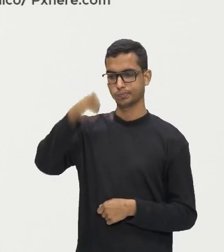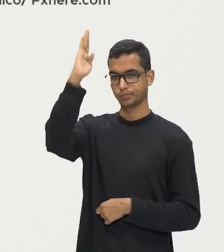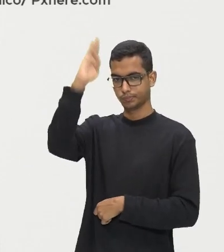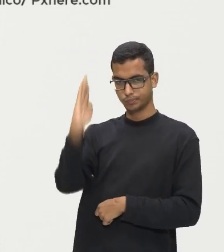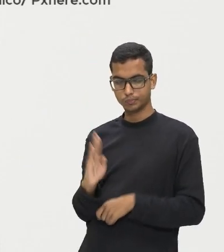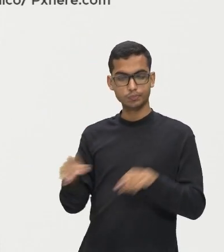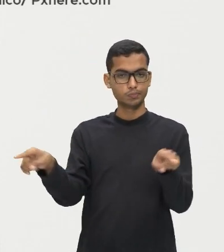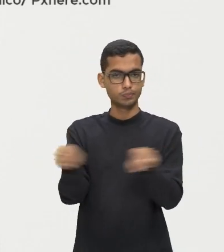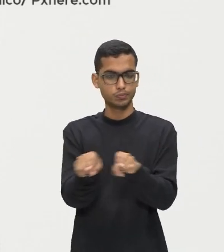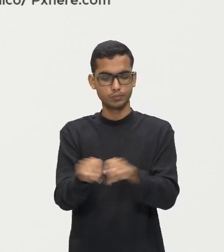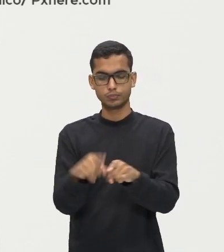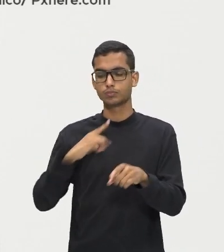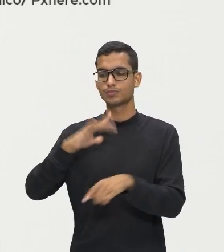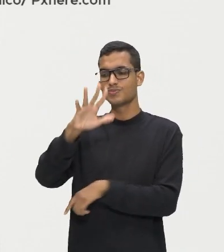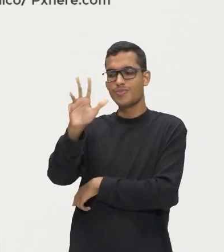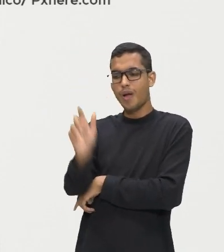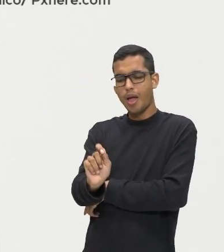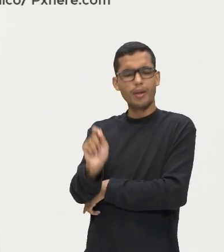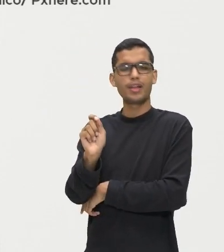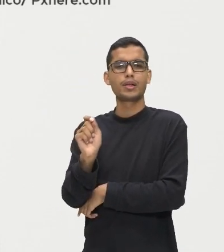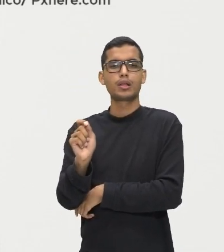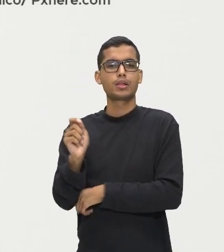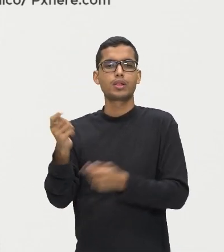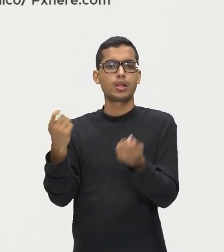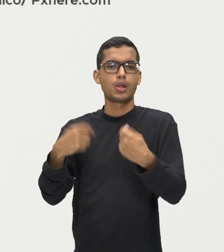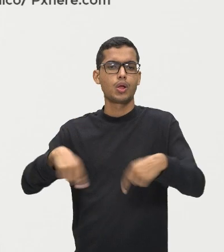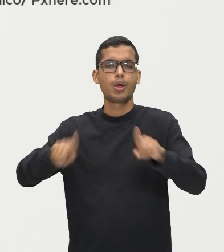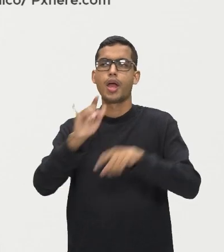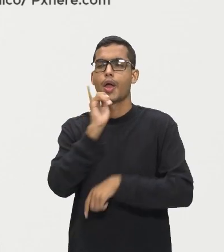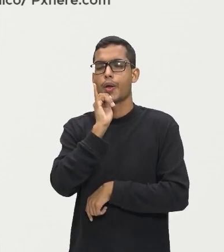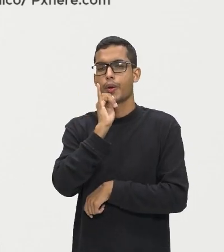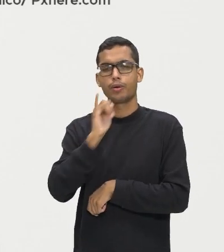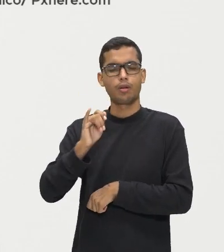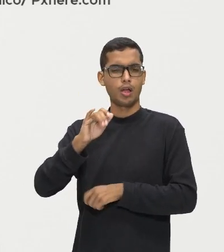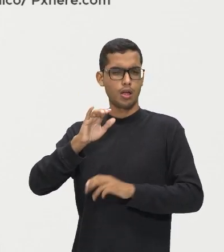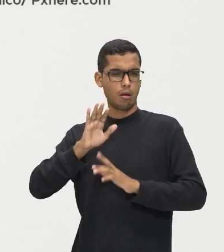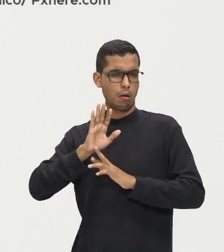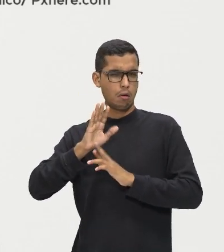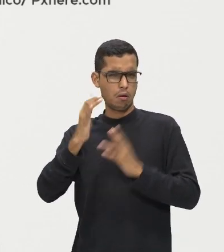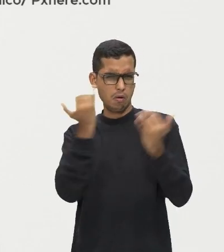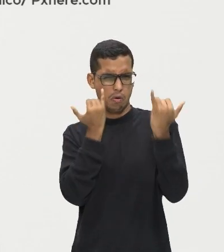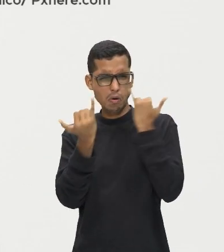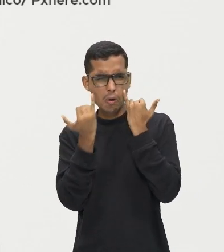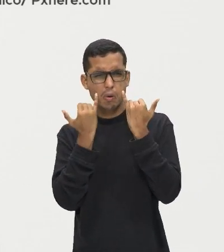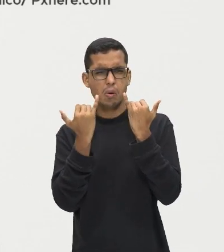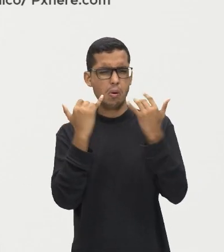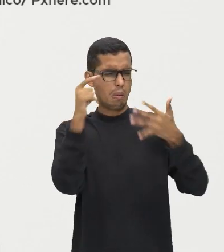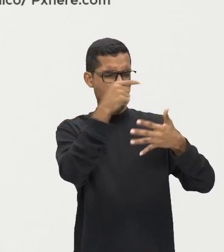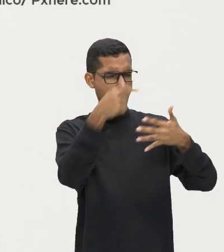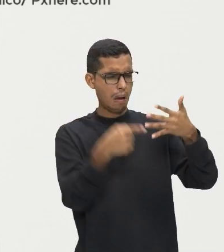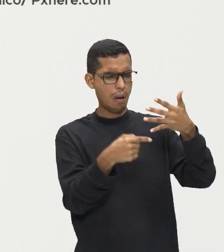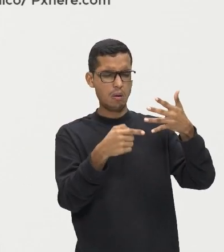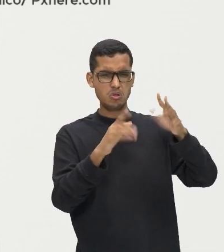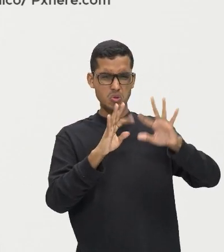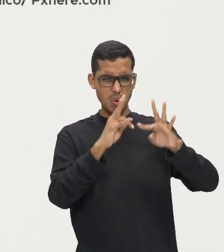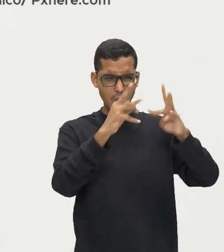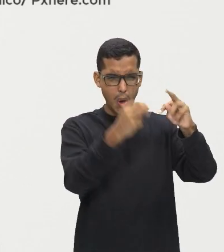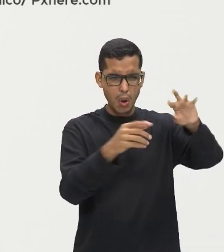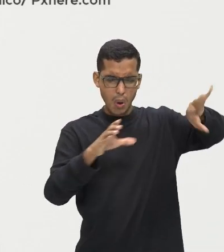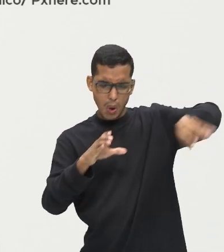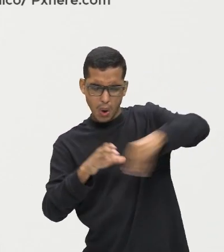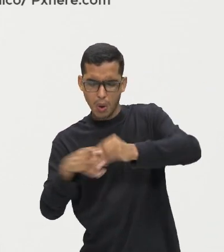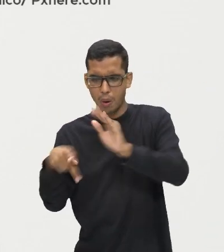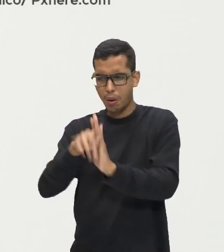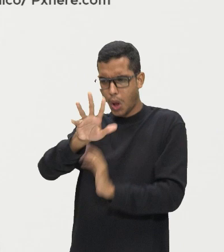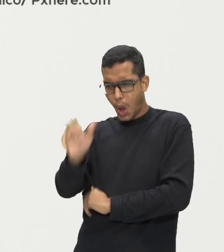o mapa, ele não precisa representar todas as informações de uma determinada superfície. O que